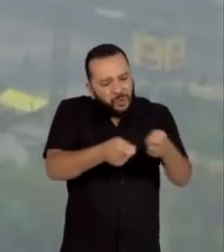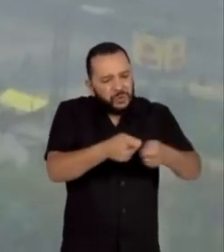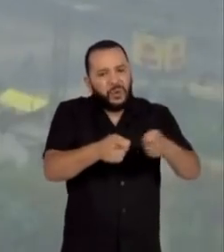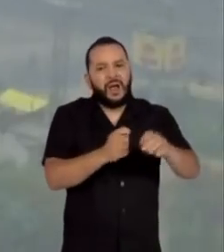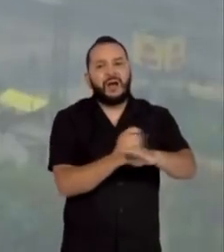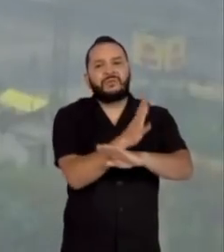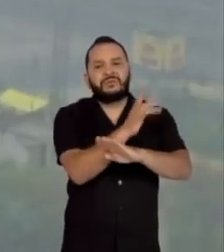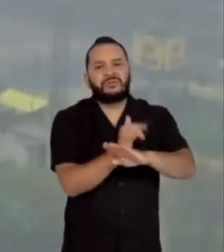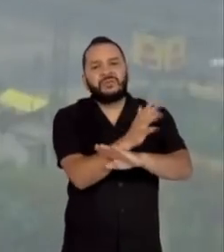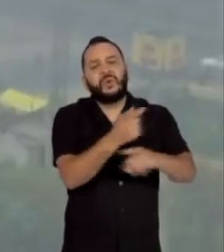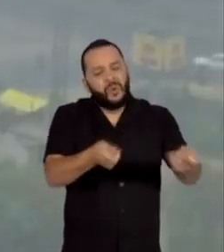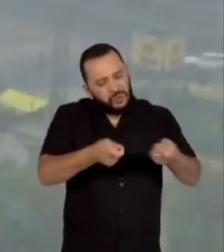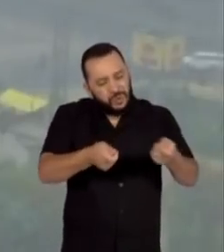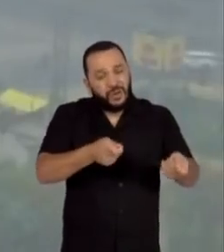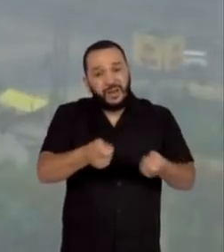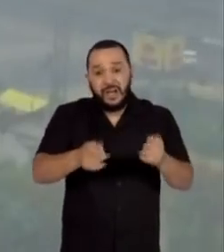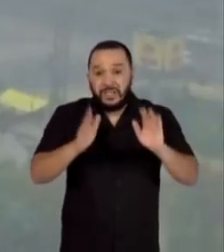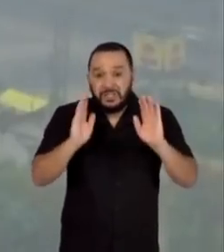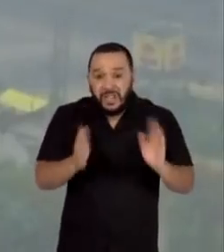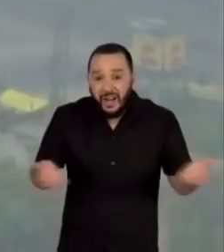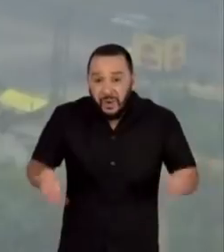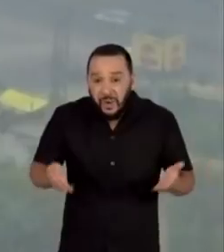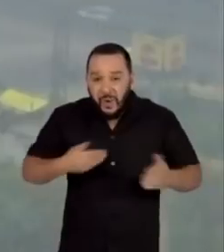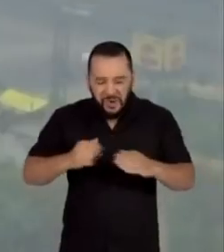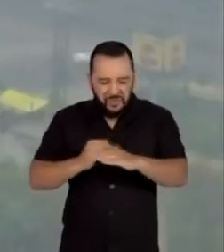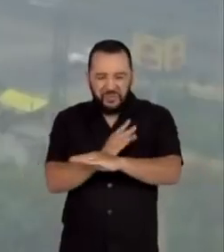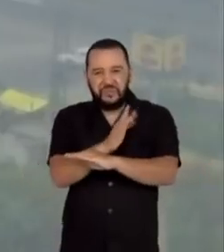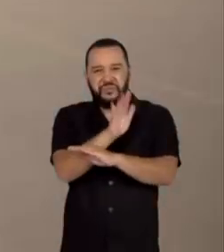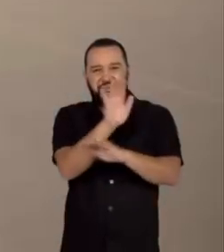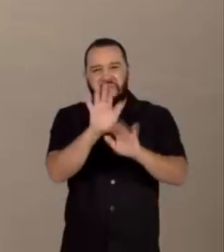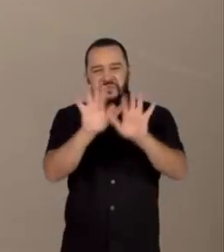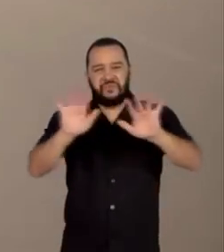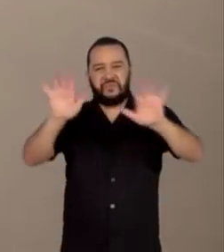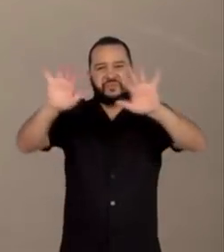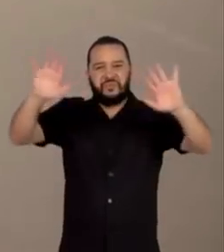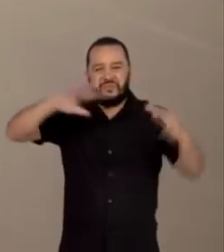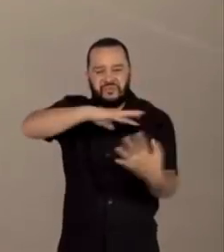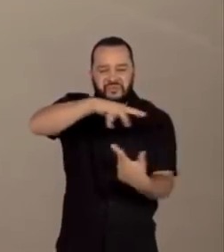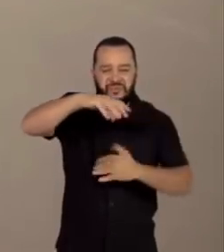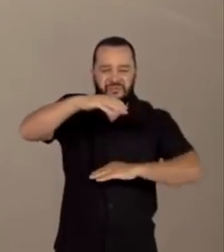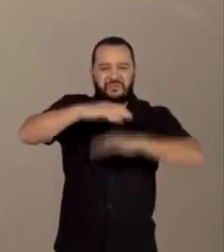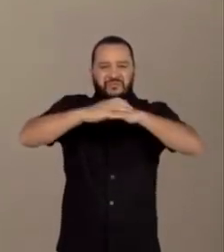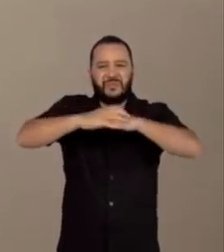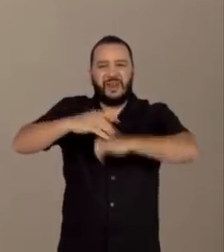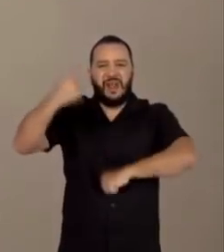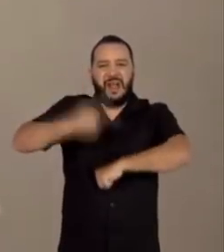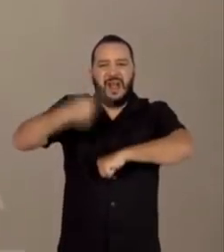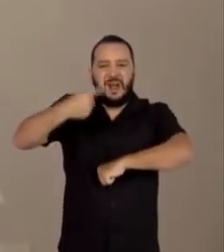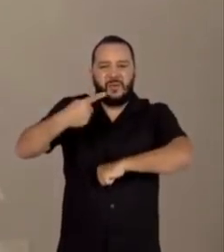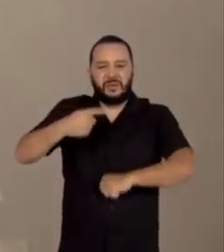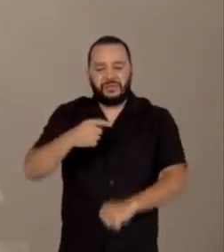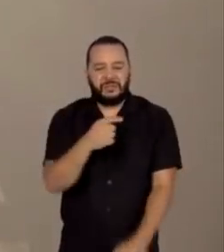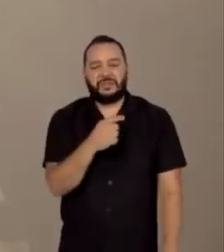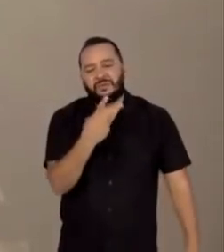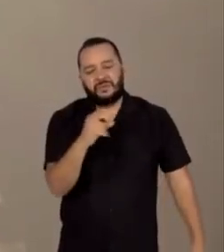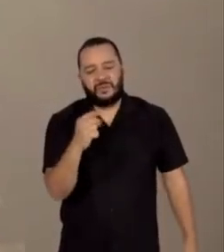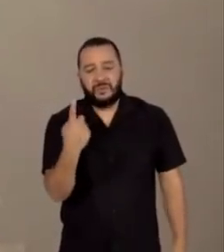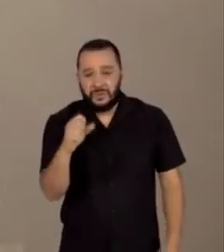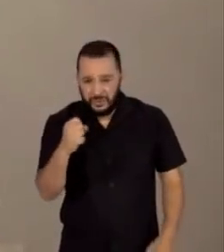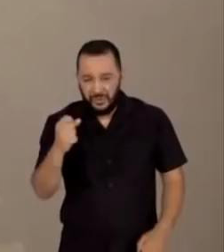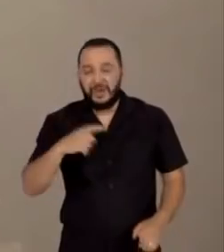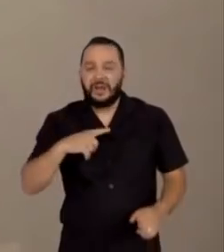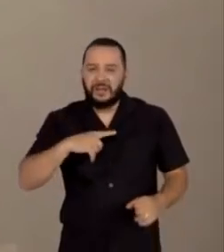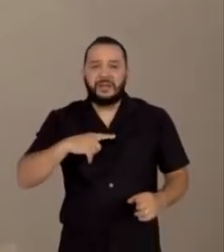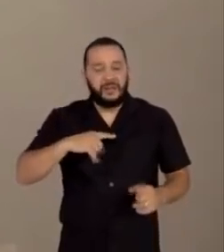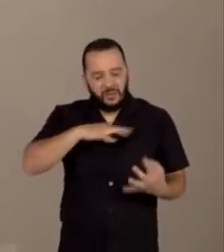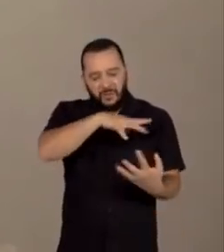de gases do efeito estufa atingiram um nível recorde em 2018 e as temperaturas mundiais podem subir mais